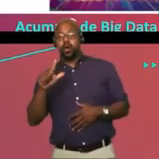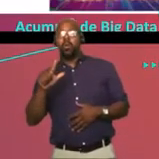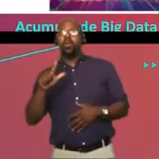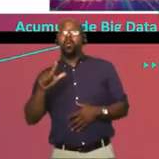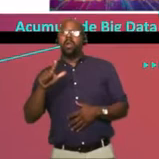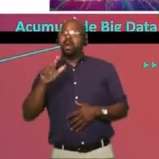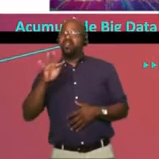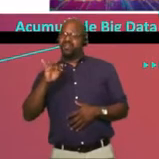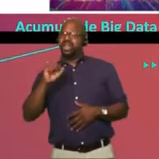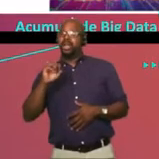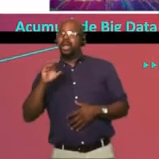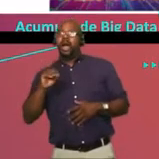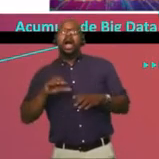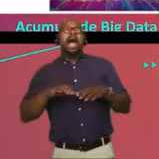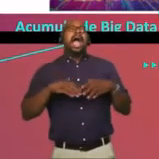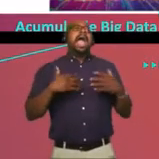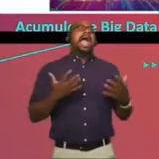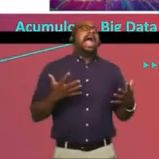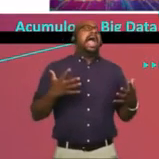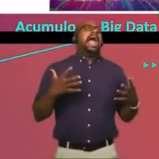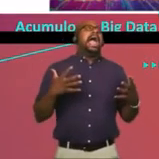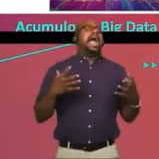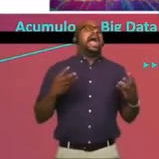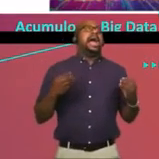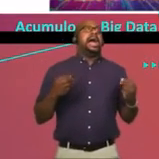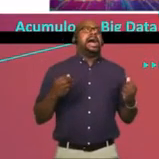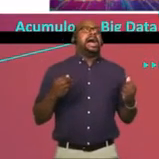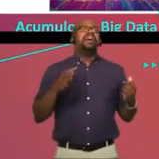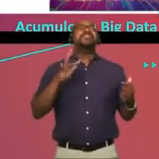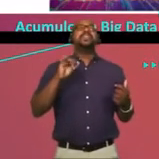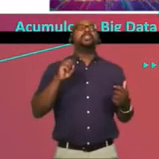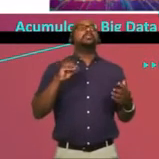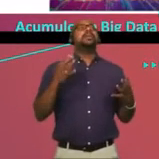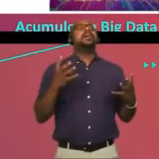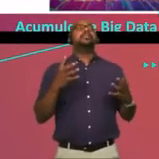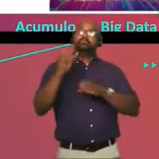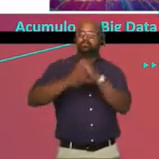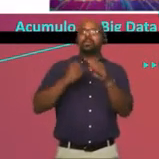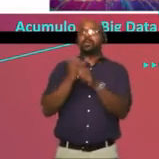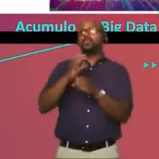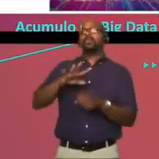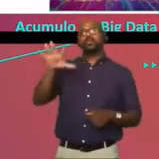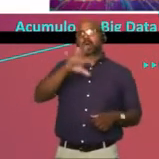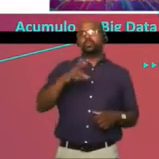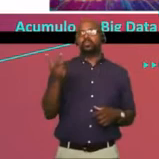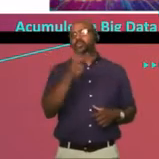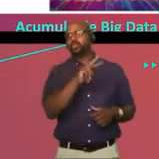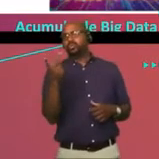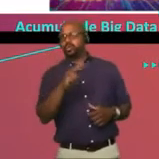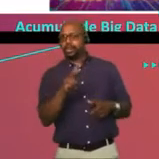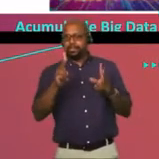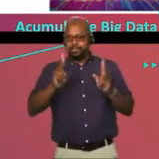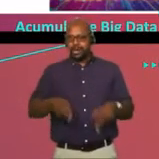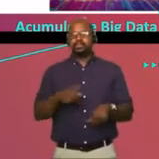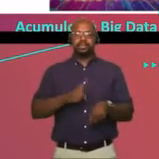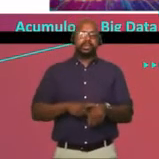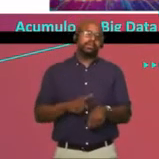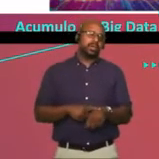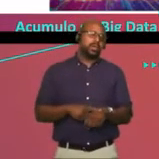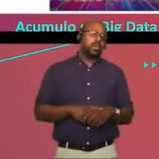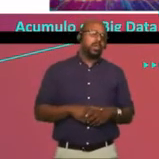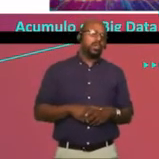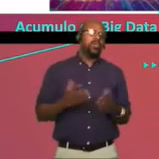como no ambiente é tanto no ambiente físico como o ambiente virtual as duas coisas acontecem ao mesmo tempo